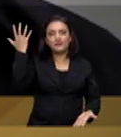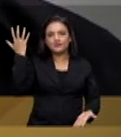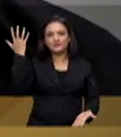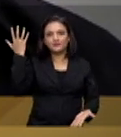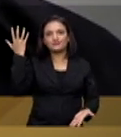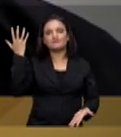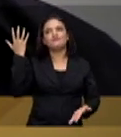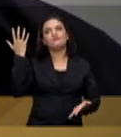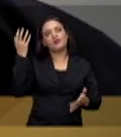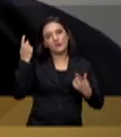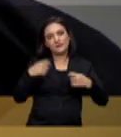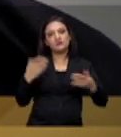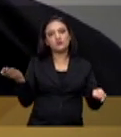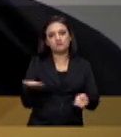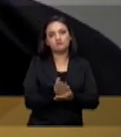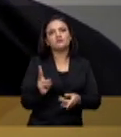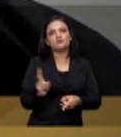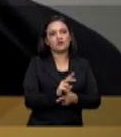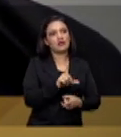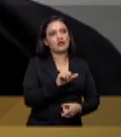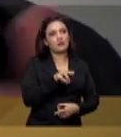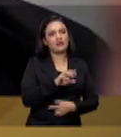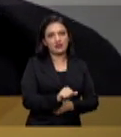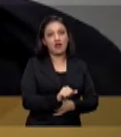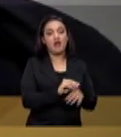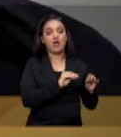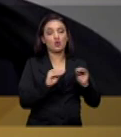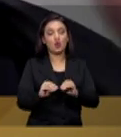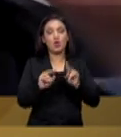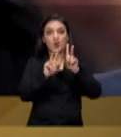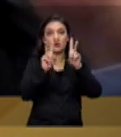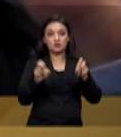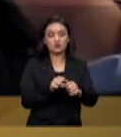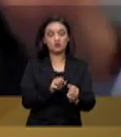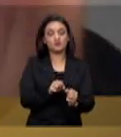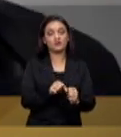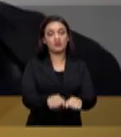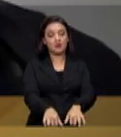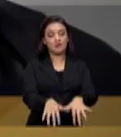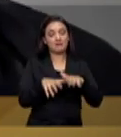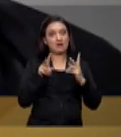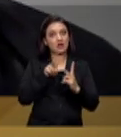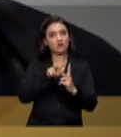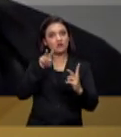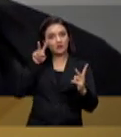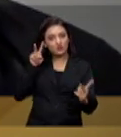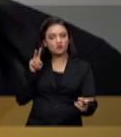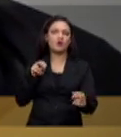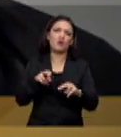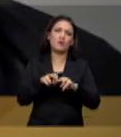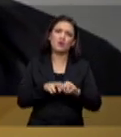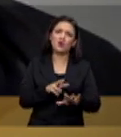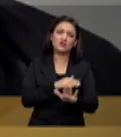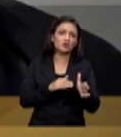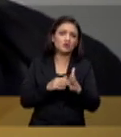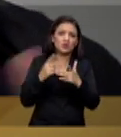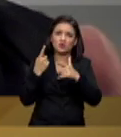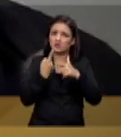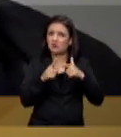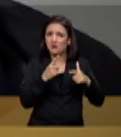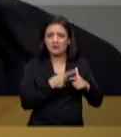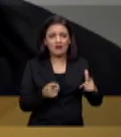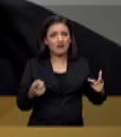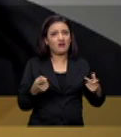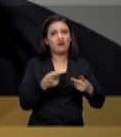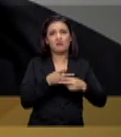dado a liminar e colocado a matéria no plenário virtual em função de todos os problemas que nós